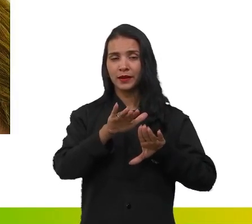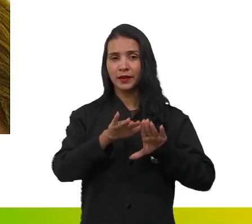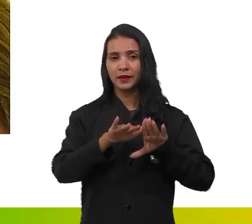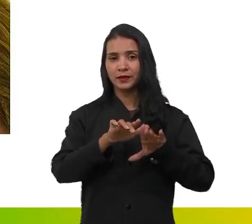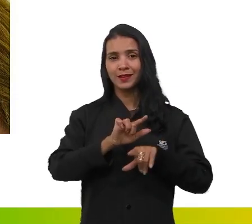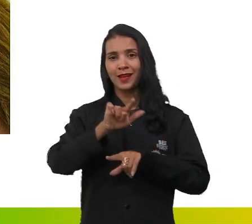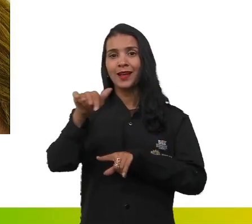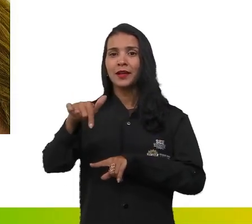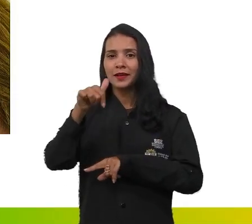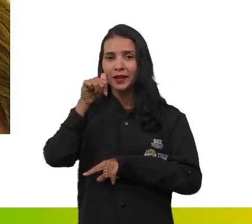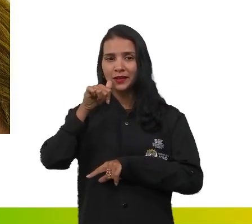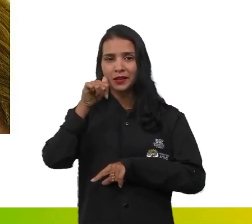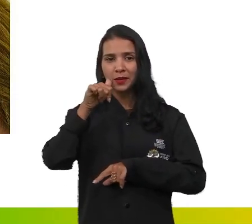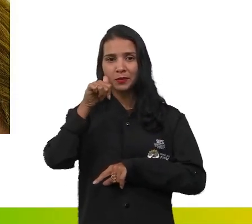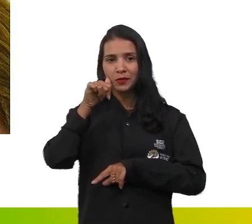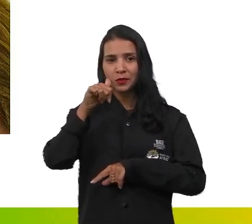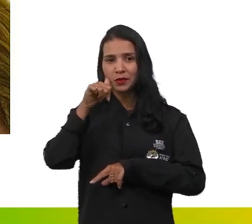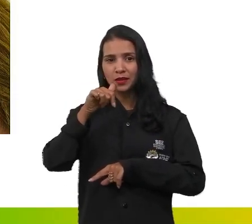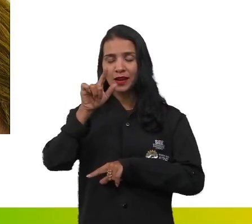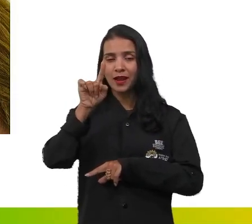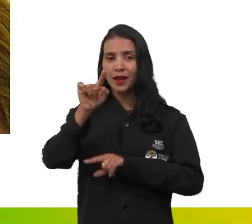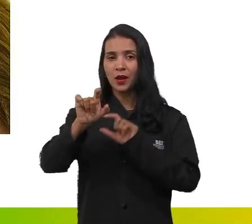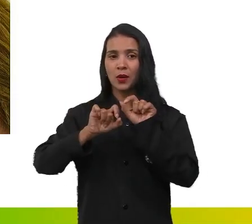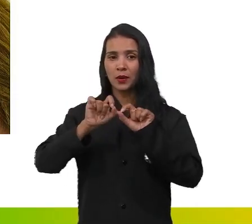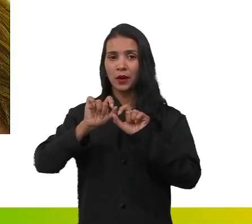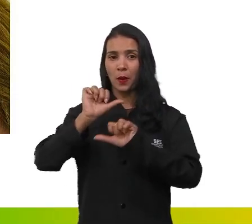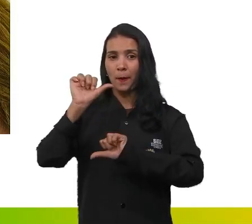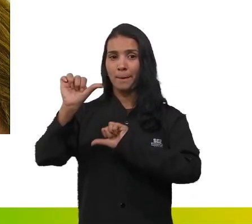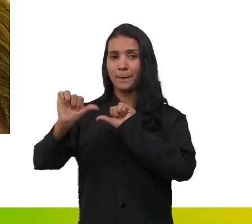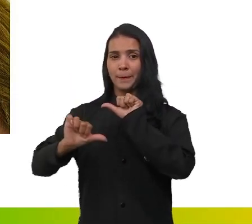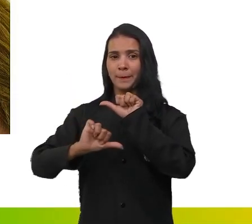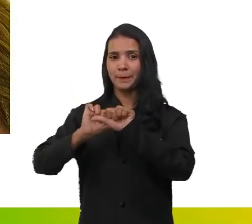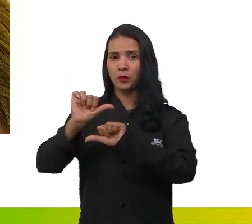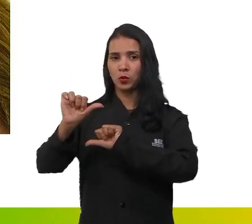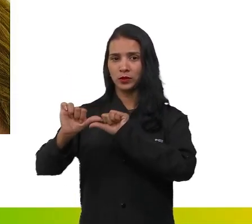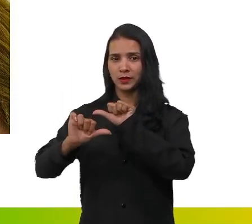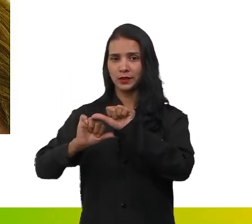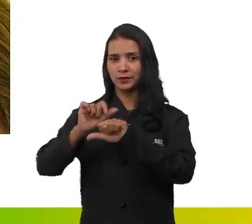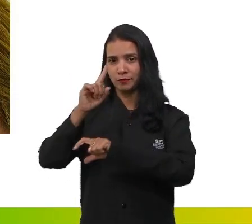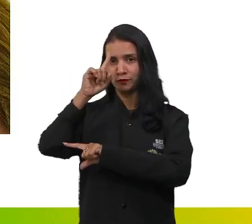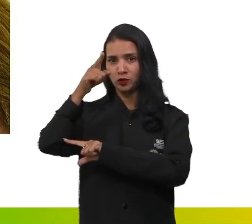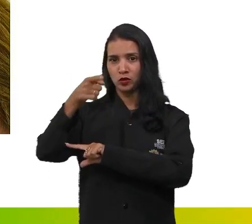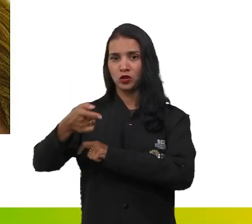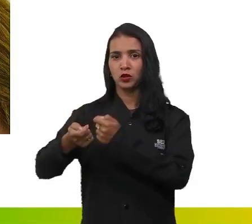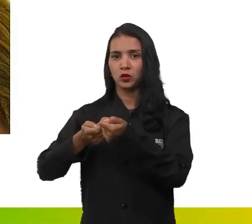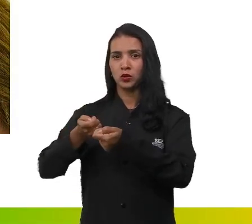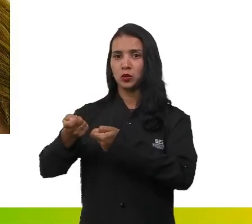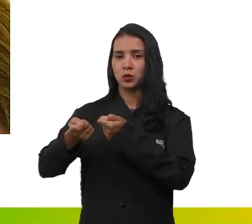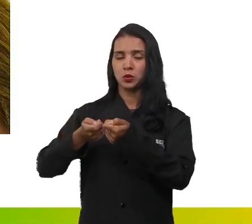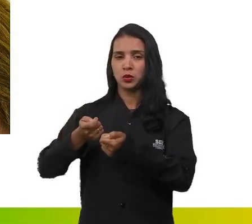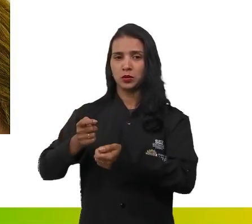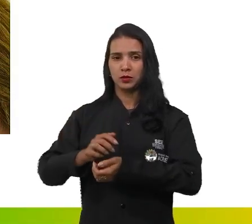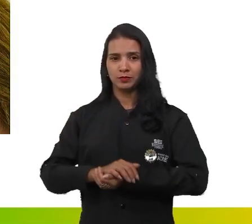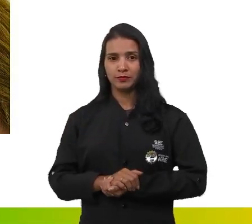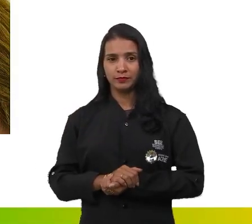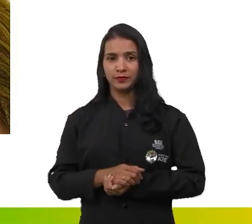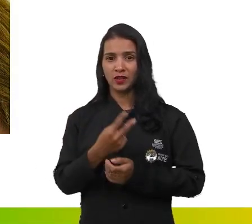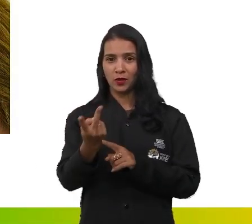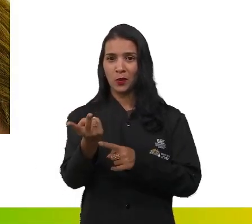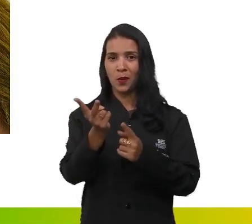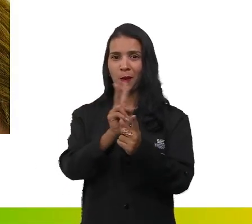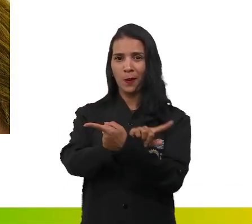E na mulher, olha só, vai se comportar de um jeito dominante. Aqui troca, pessoal. A